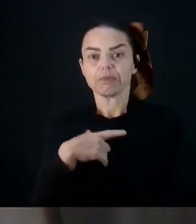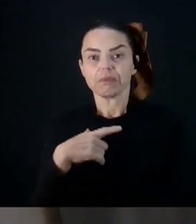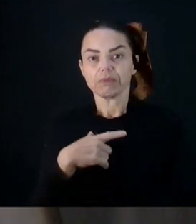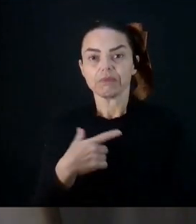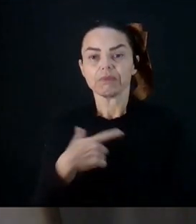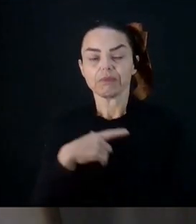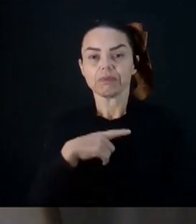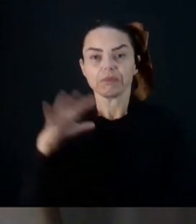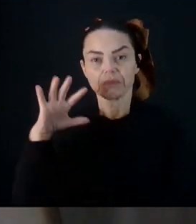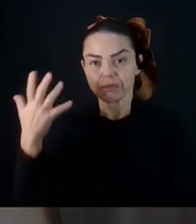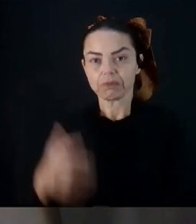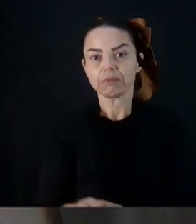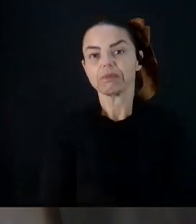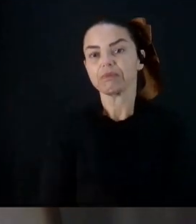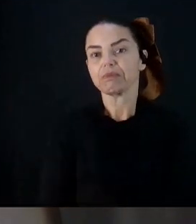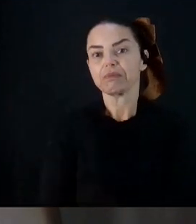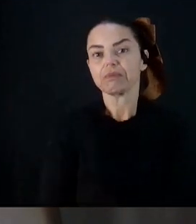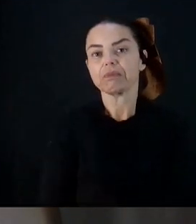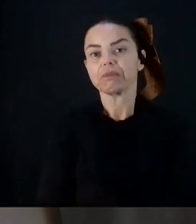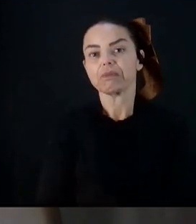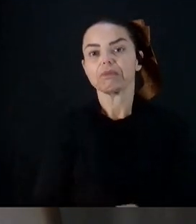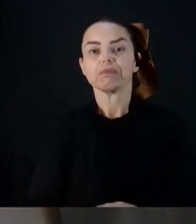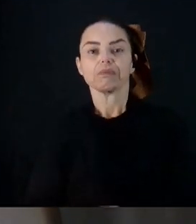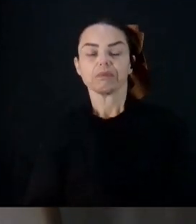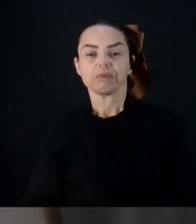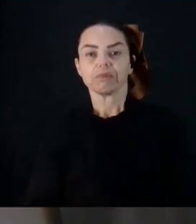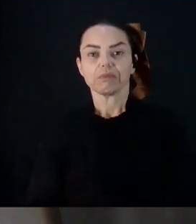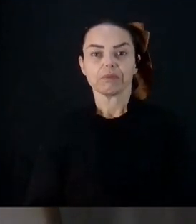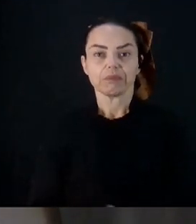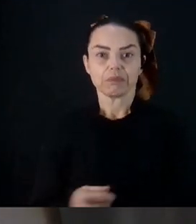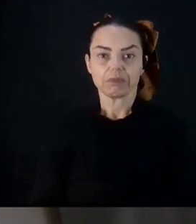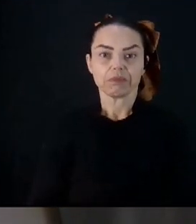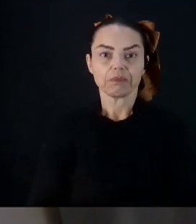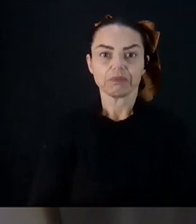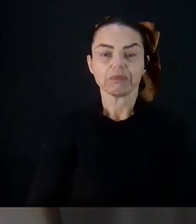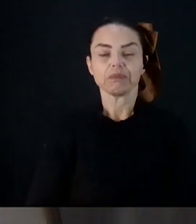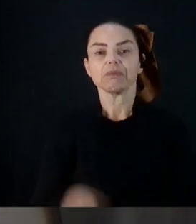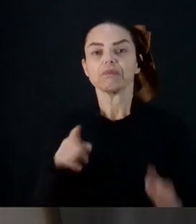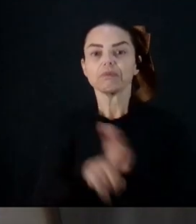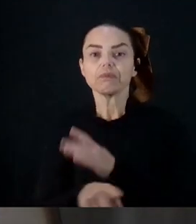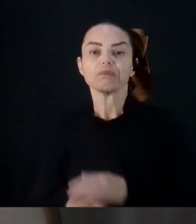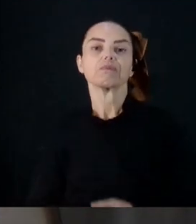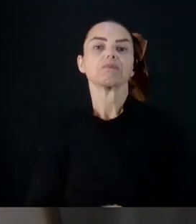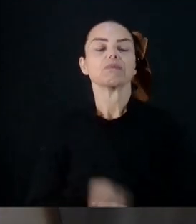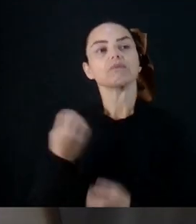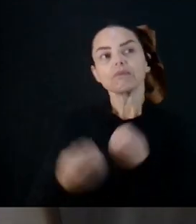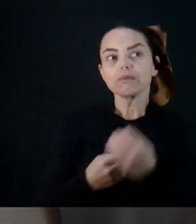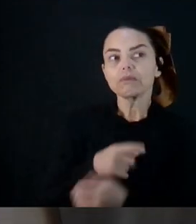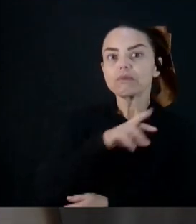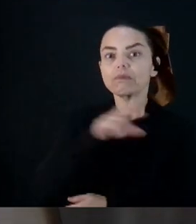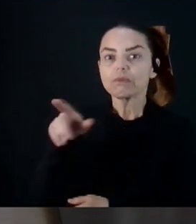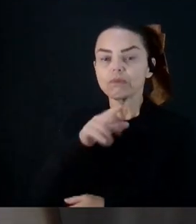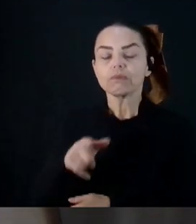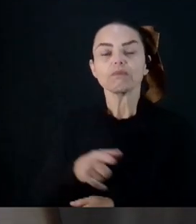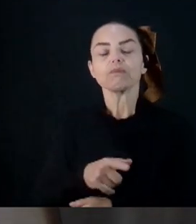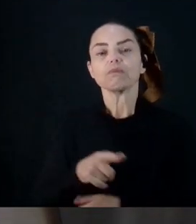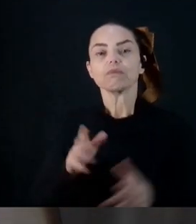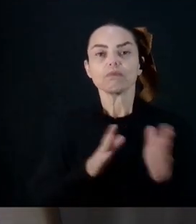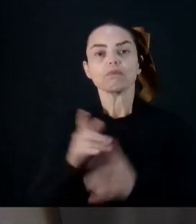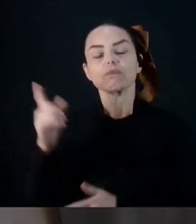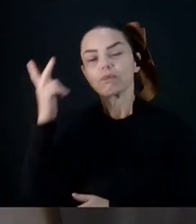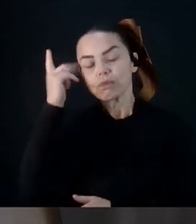acontece, né? Então, assim... então, ela pergunta, né? Como diferenciar uma fase normal de